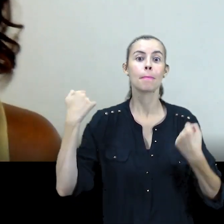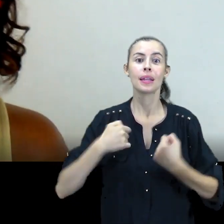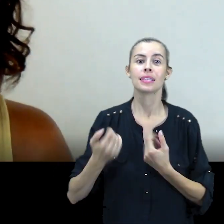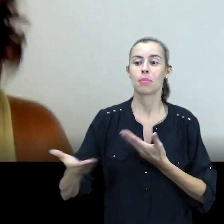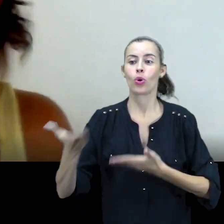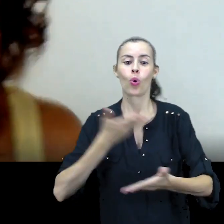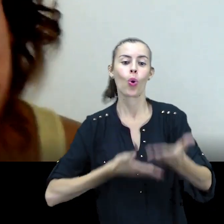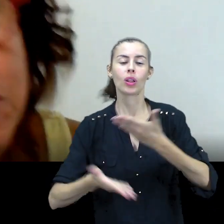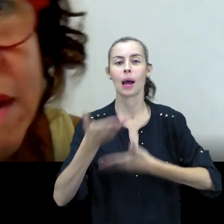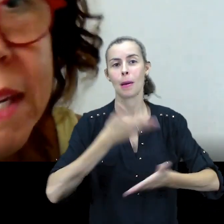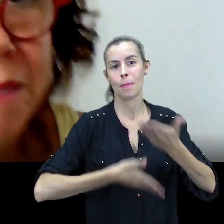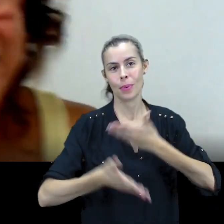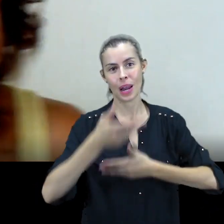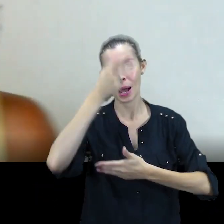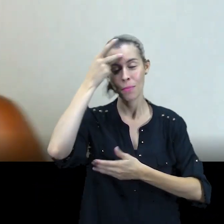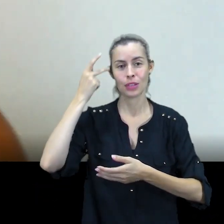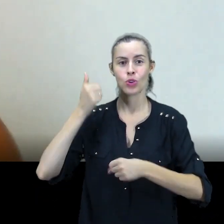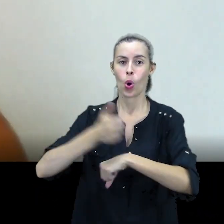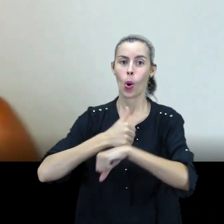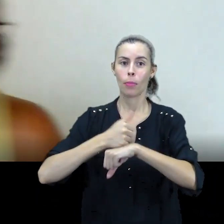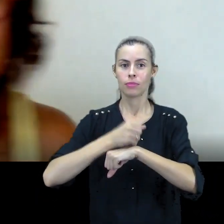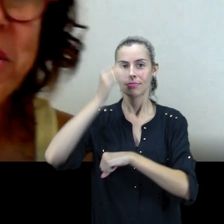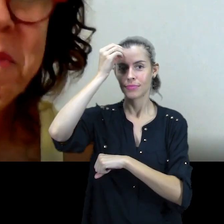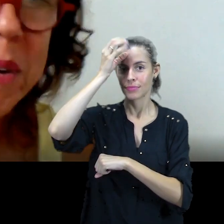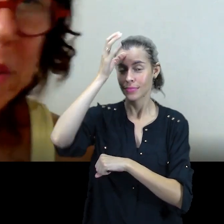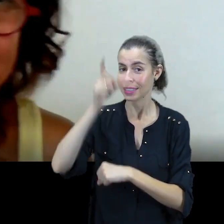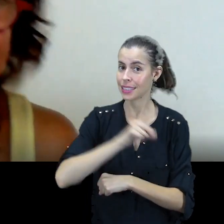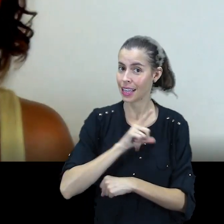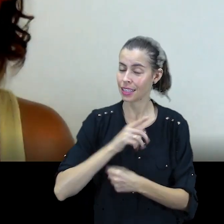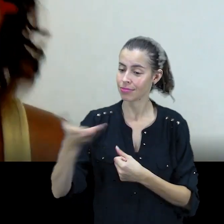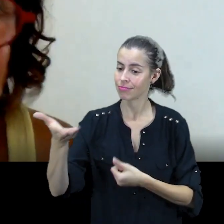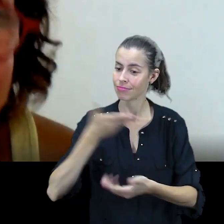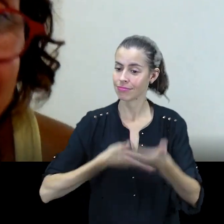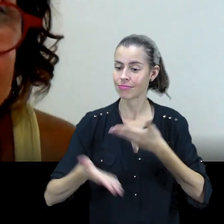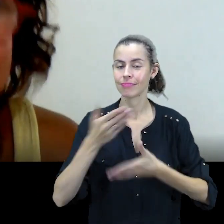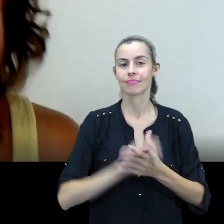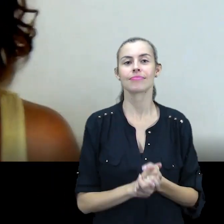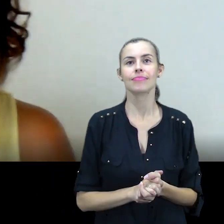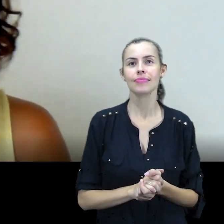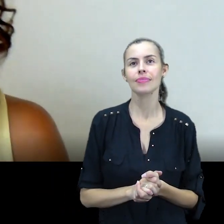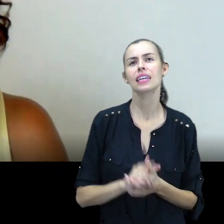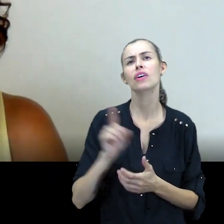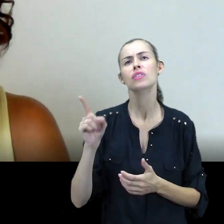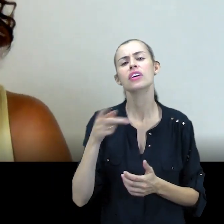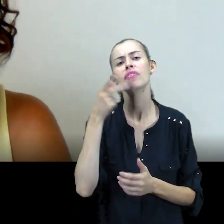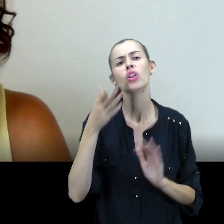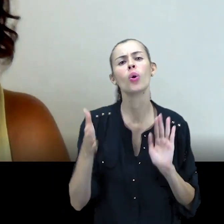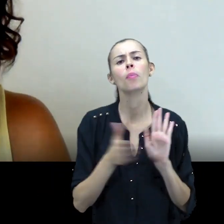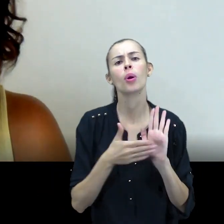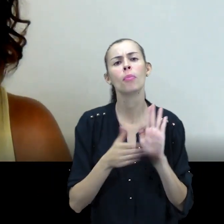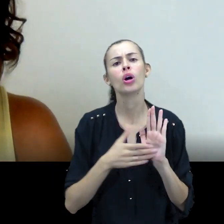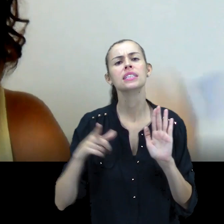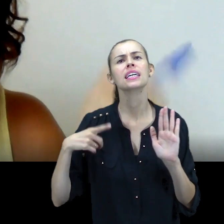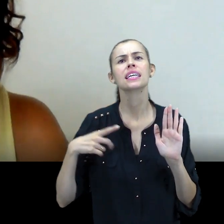melhor caminho, talvez seja um caminho. Porque se a gente for contar com boa vontade, a gente não consegue implementar. Talvez a